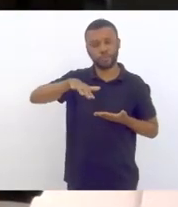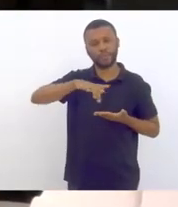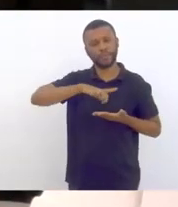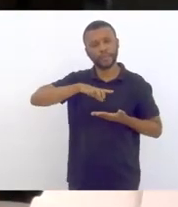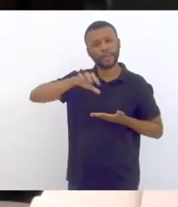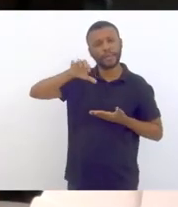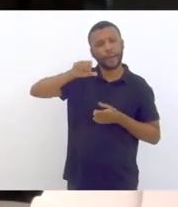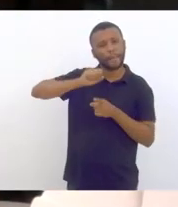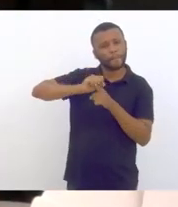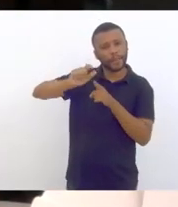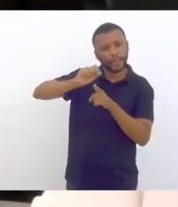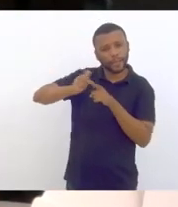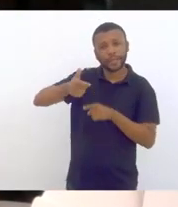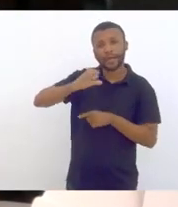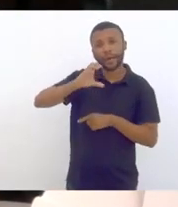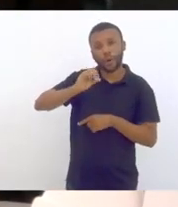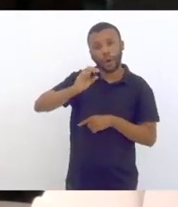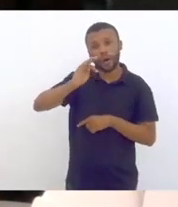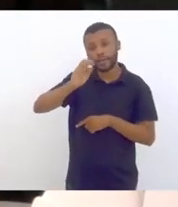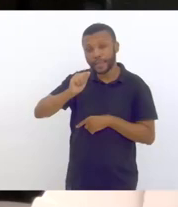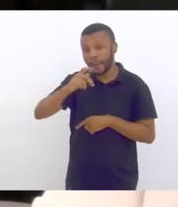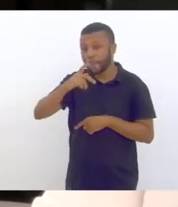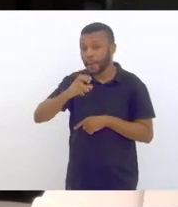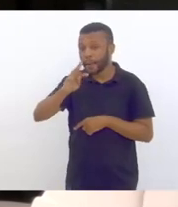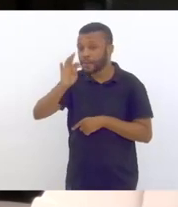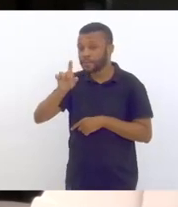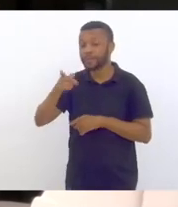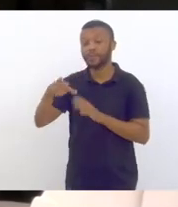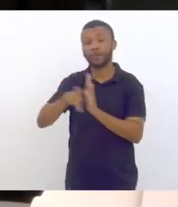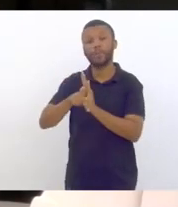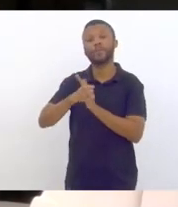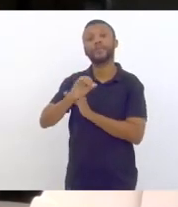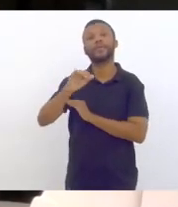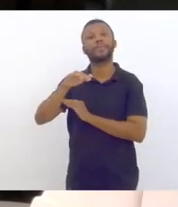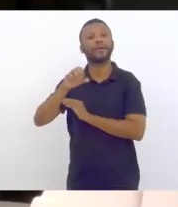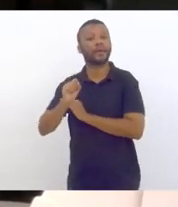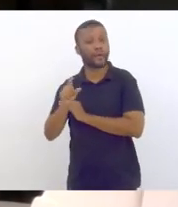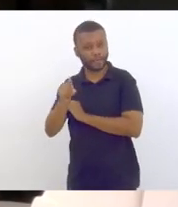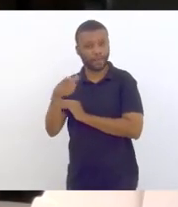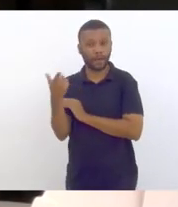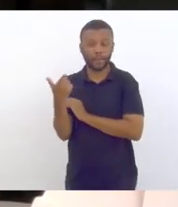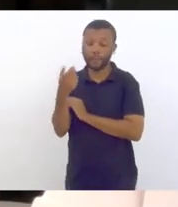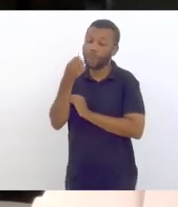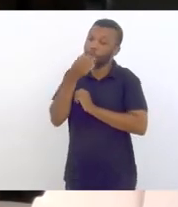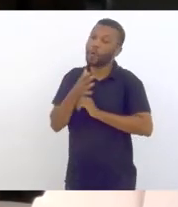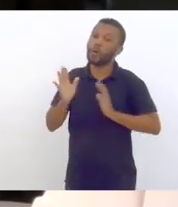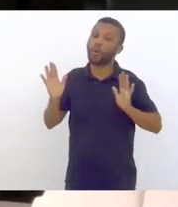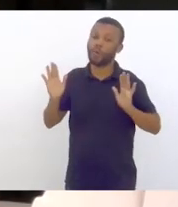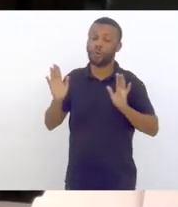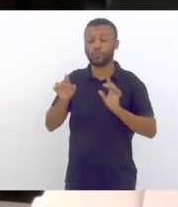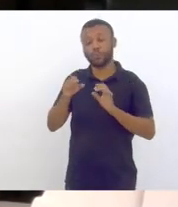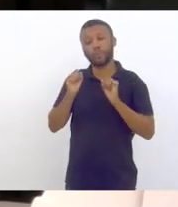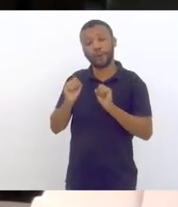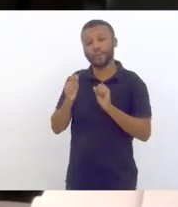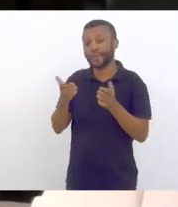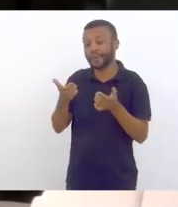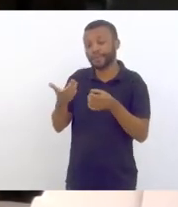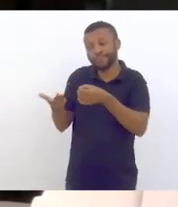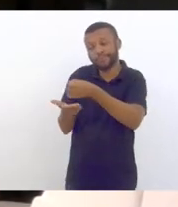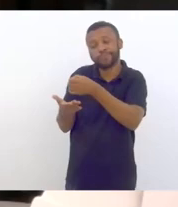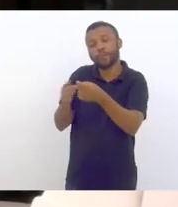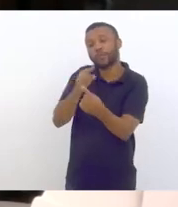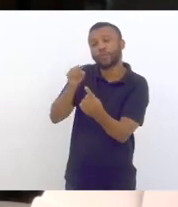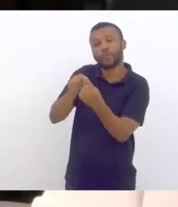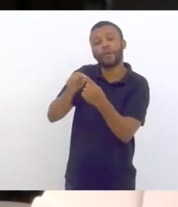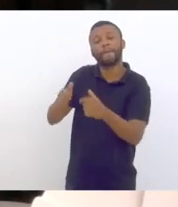daquela parcela do da quarta parte ICMS que é disciplinada por lei estadual novidade boa não é isso pode ser indutor da melhoria